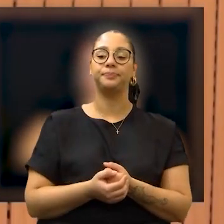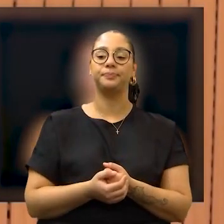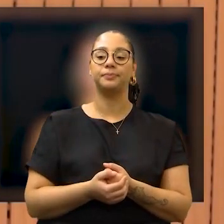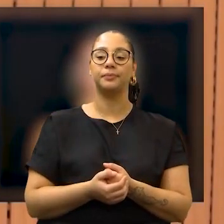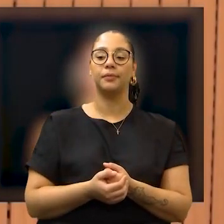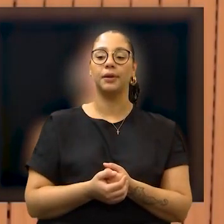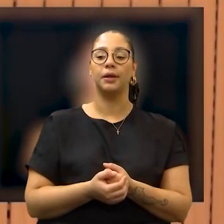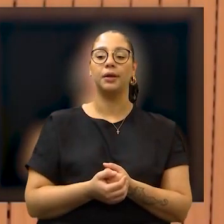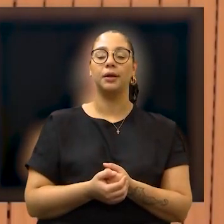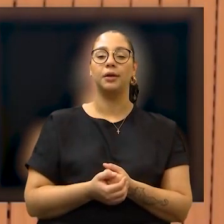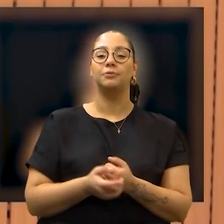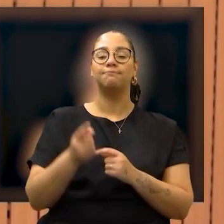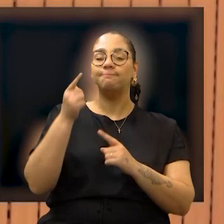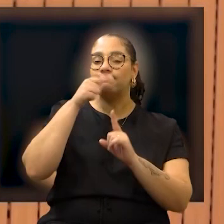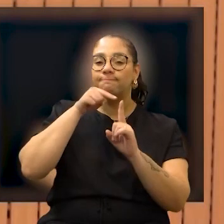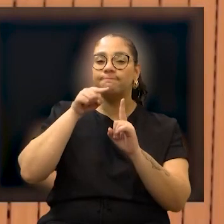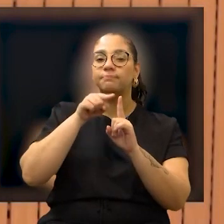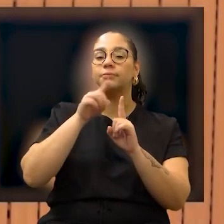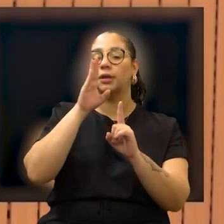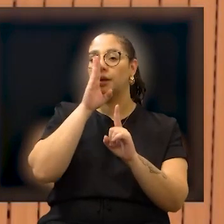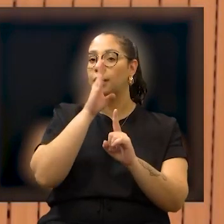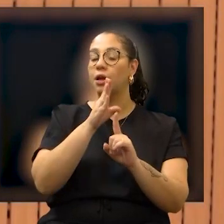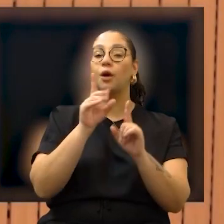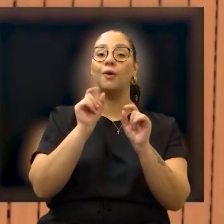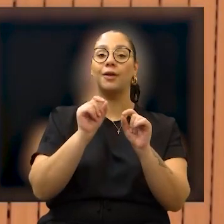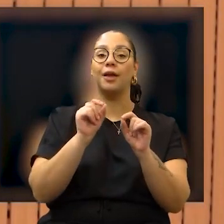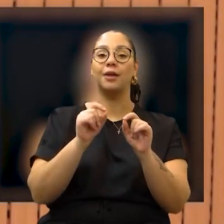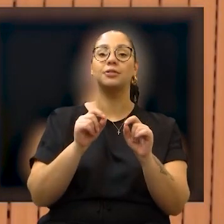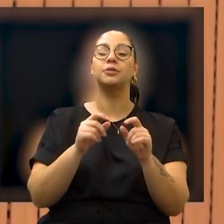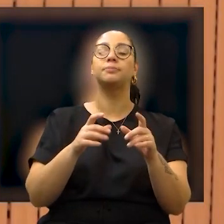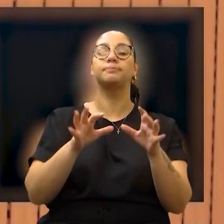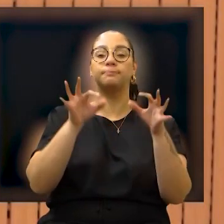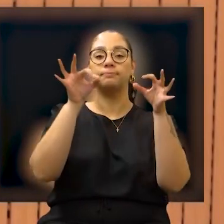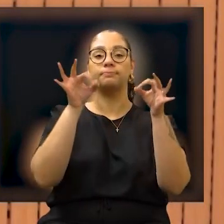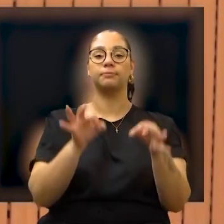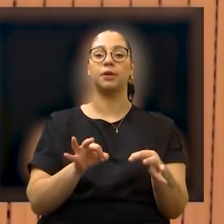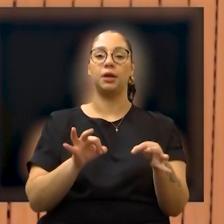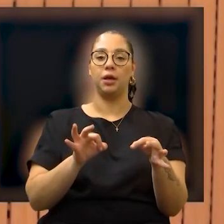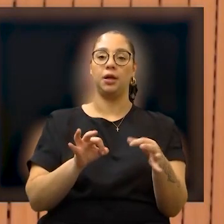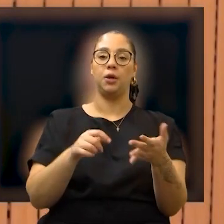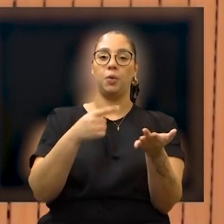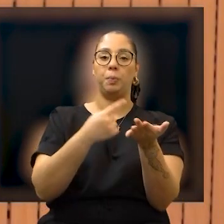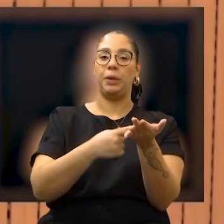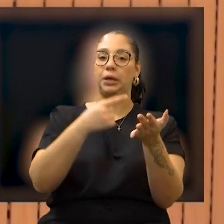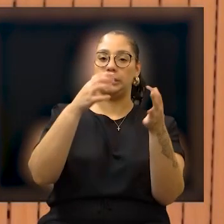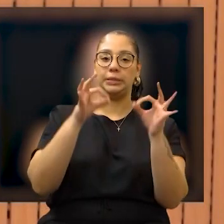no sentido de dever cumprido, né?